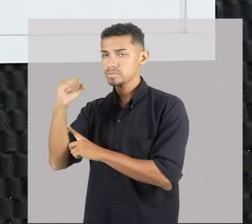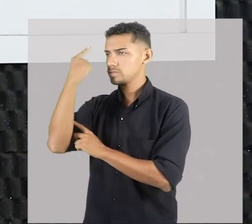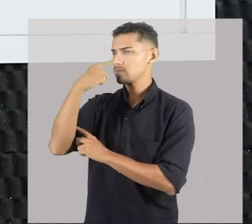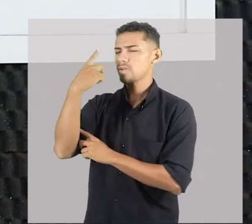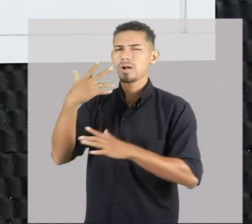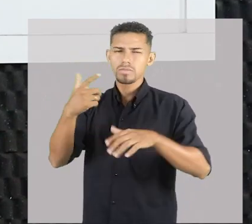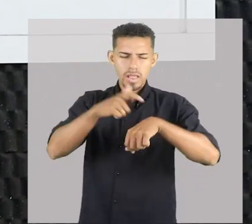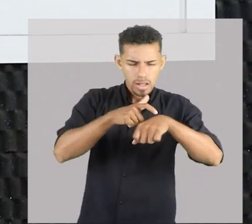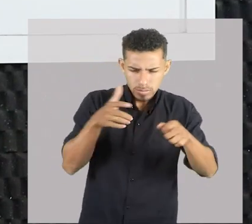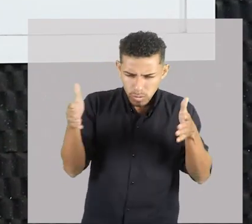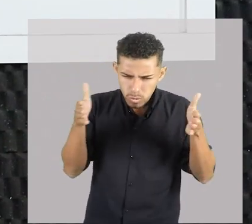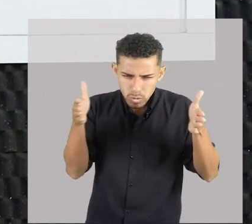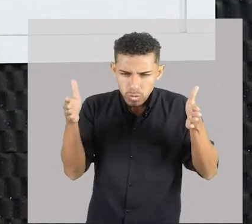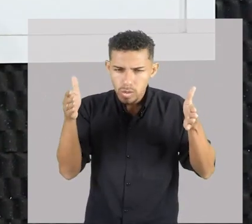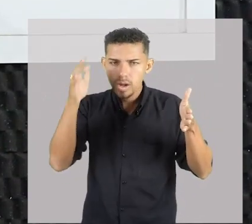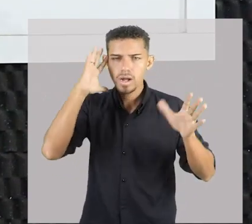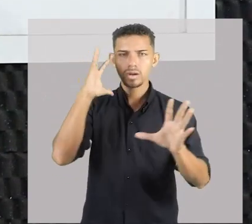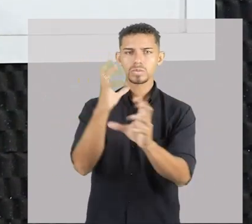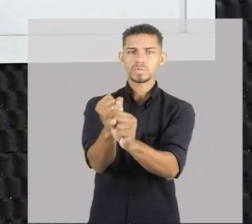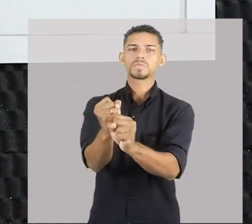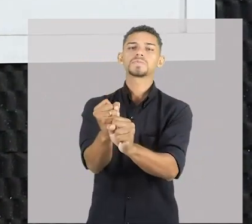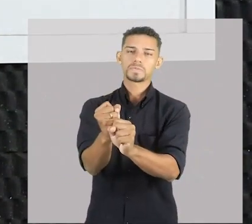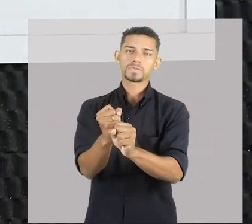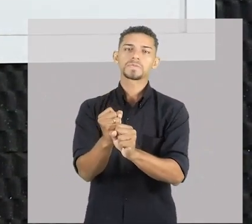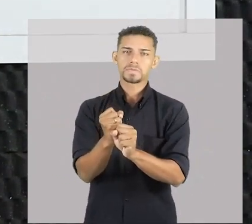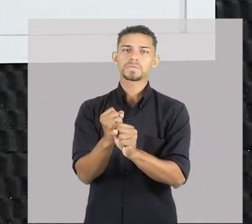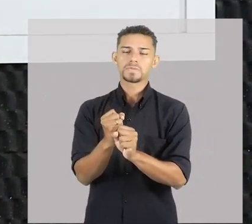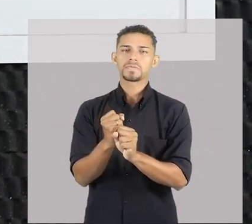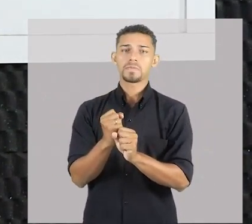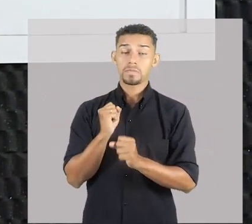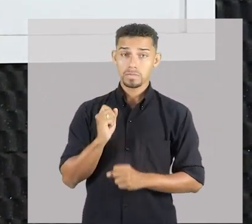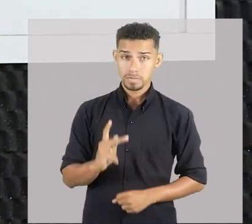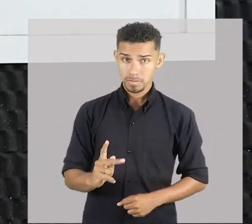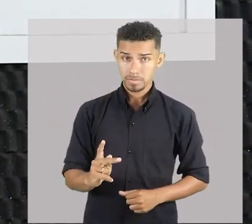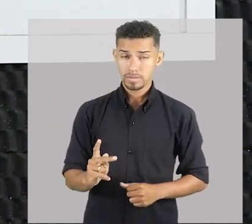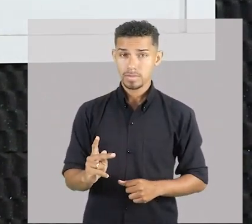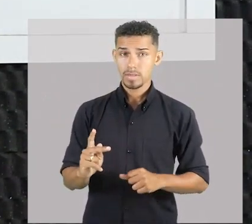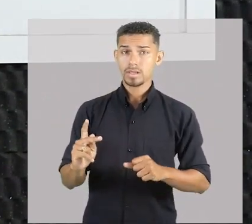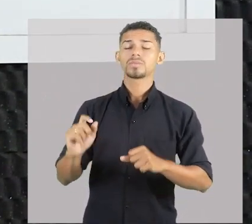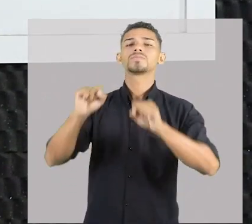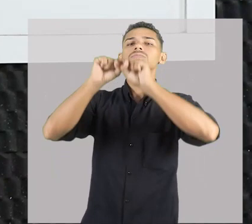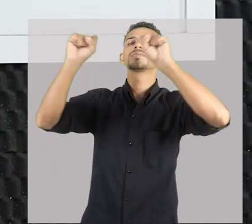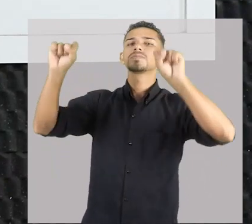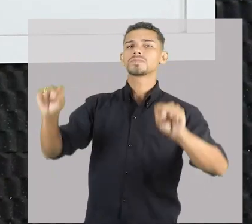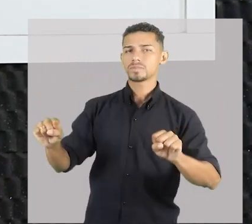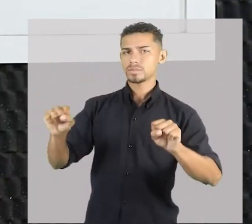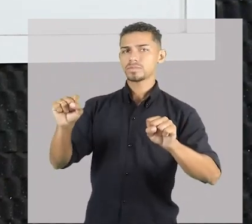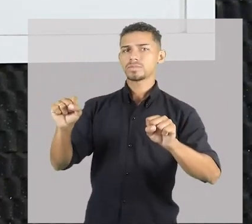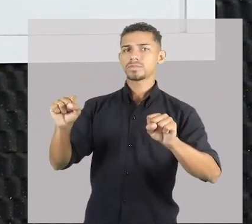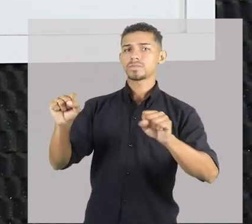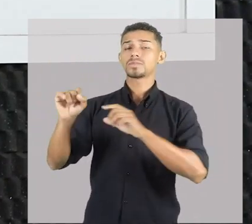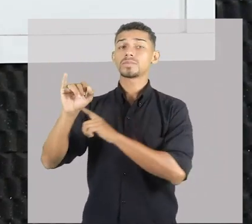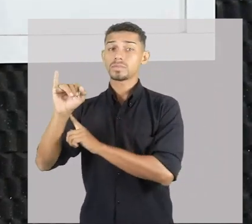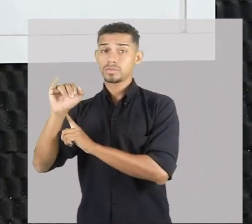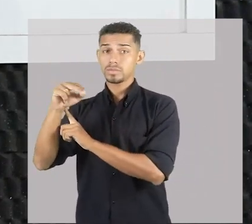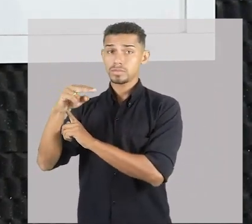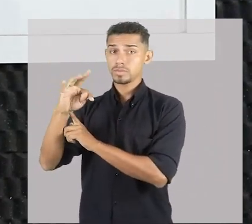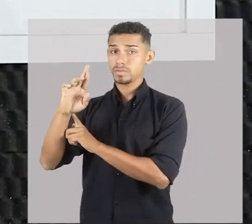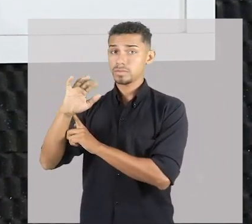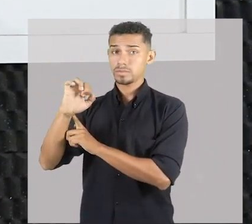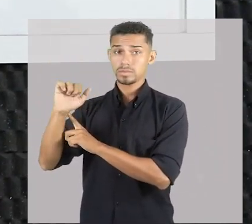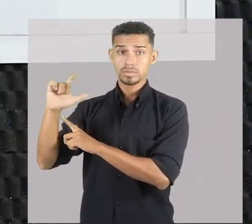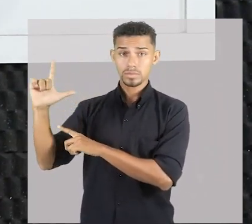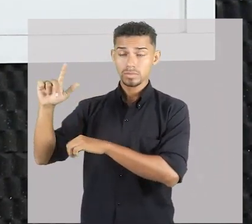de velocidade em milhas por hora. Beleza. Então, ó, no sistema internacional, frequência é Hertz. Aqui,